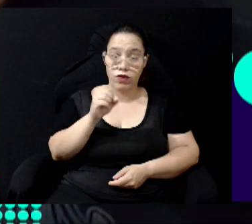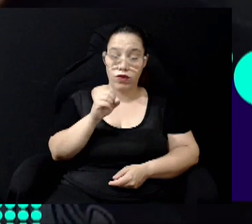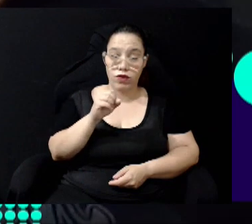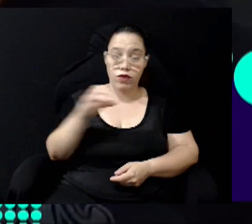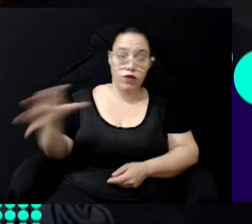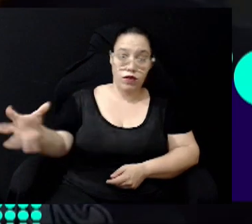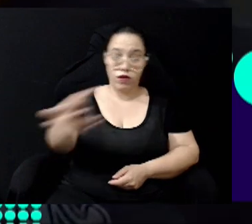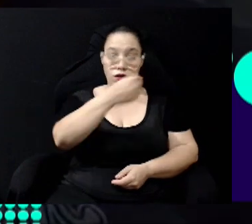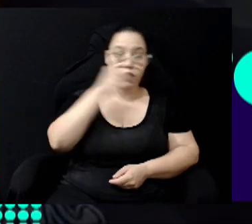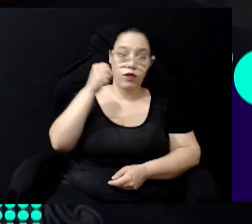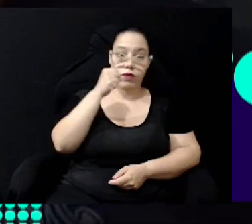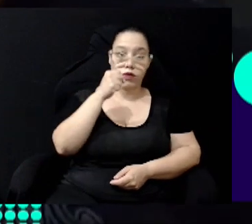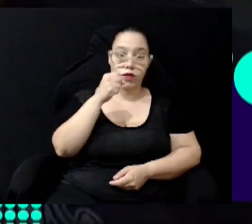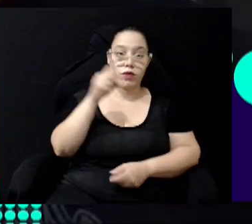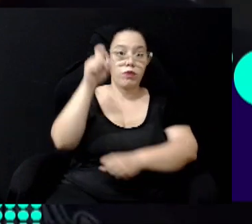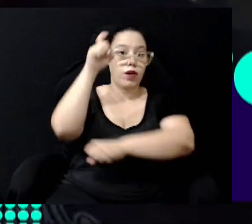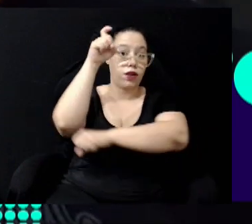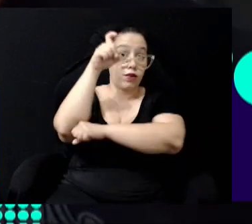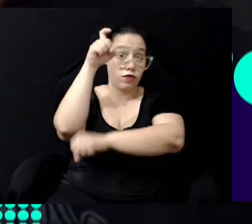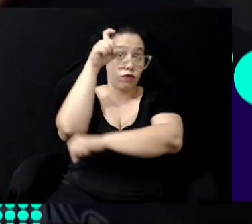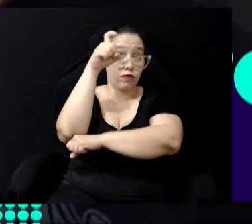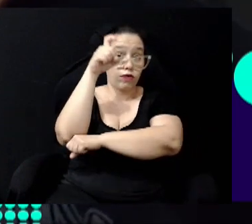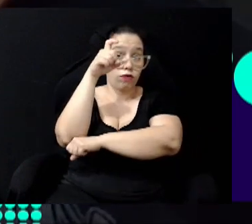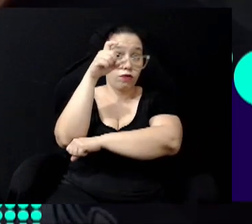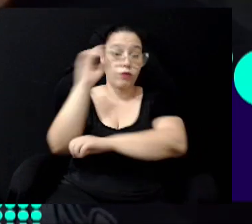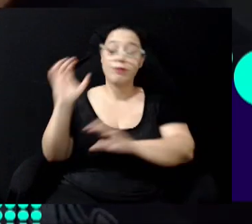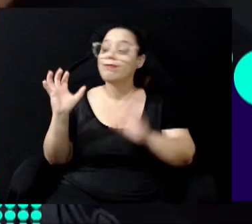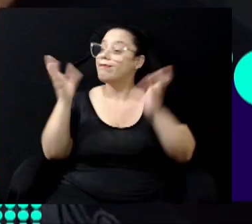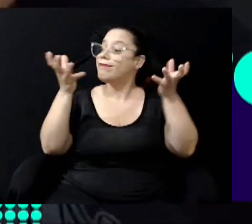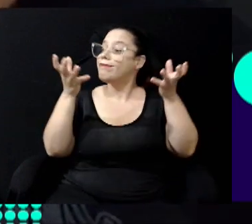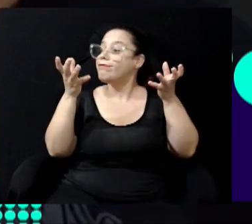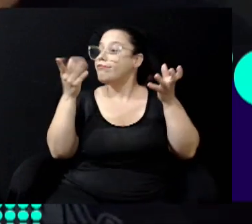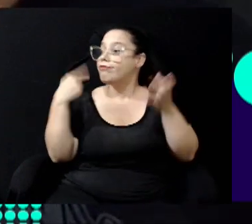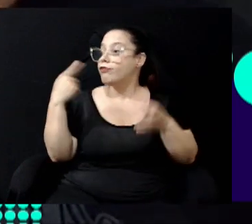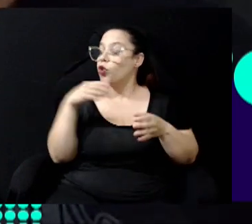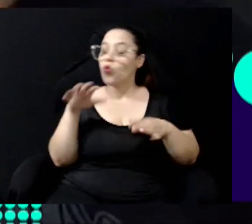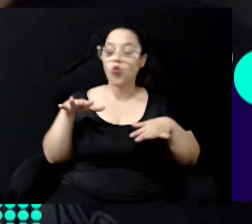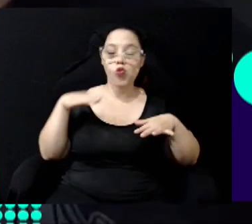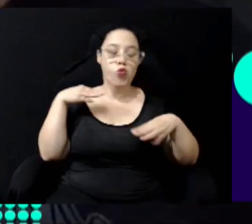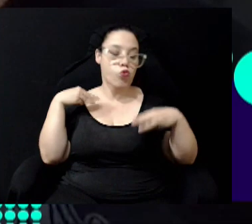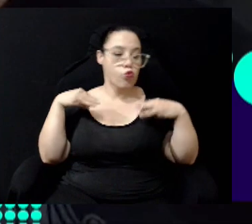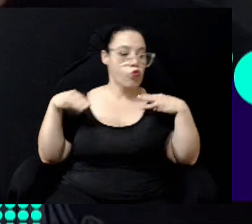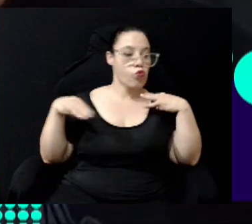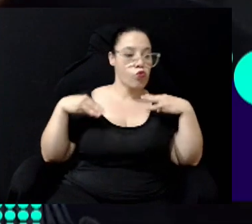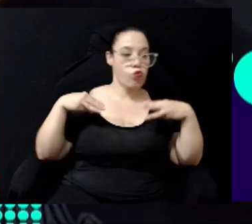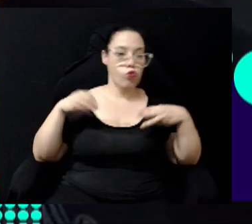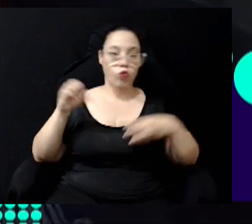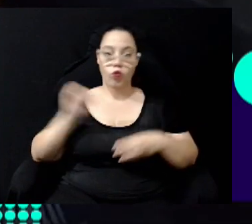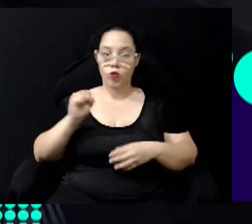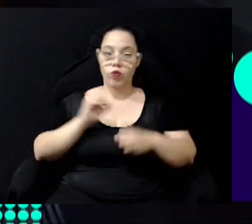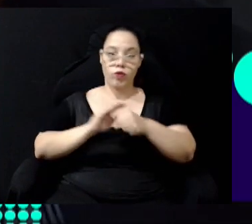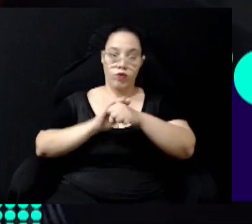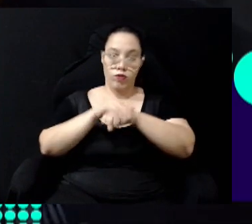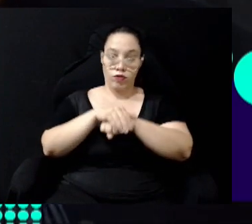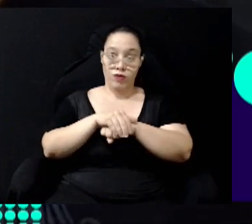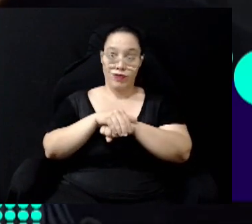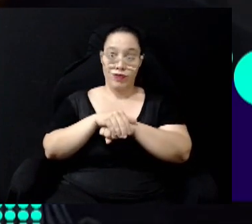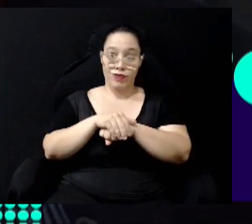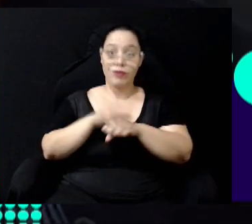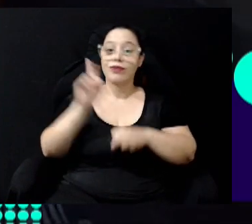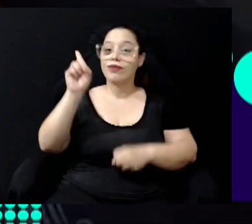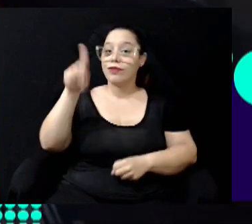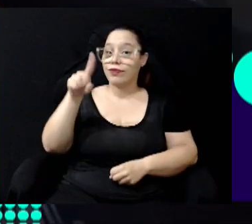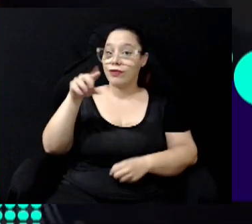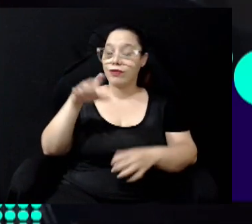Barão Geraldo, vocês virem curtir com a gente o nosso som a partir das 8 horas. Isso, a gente vai tocar muito